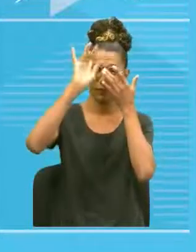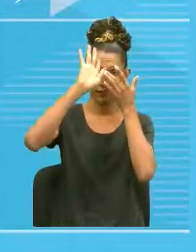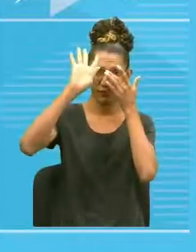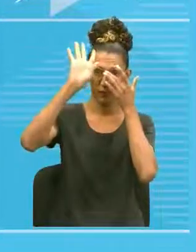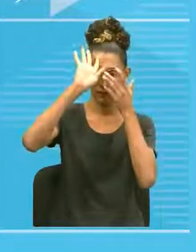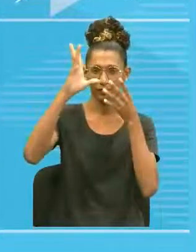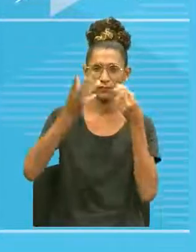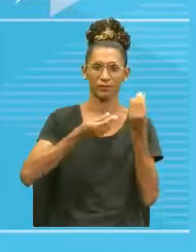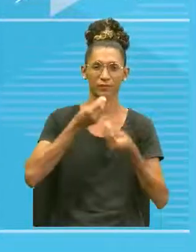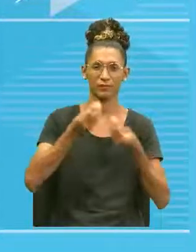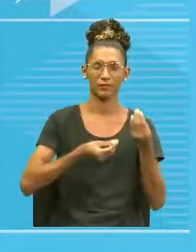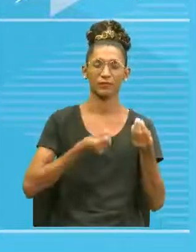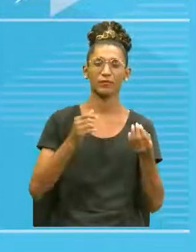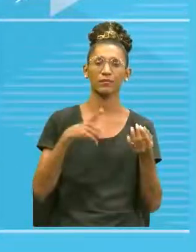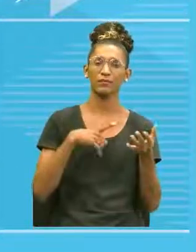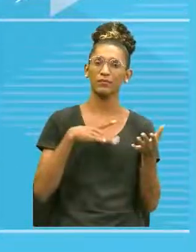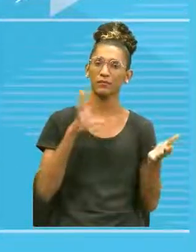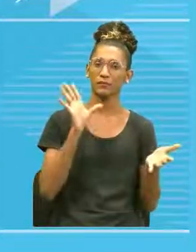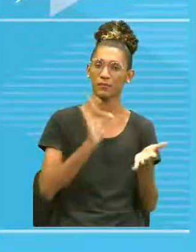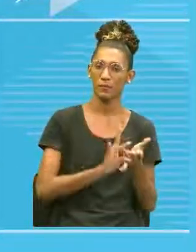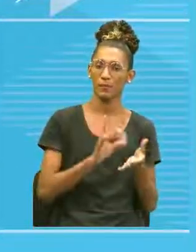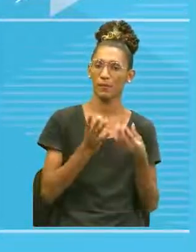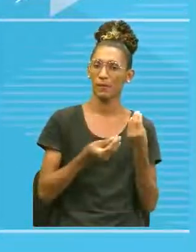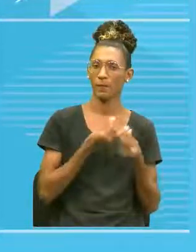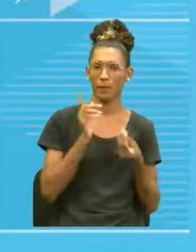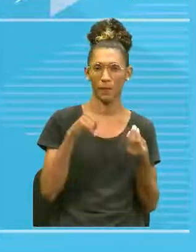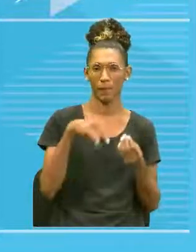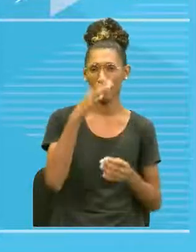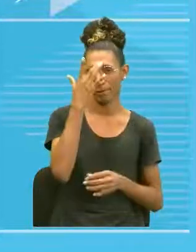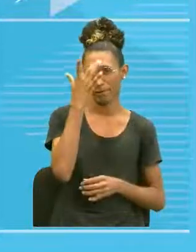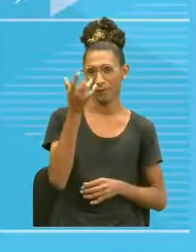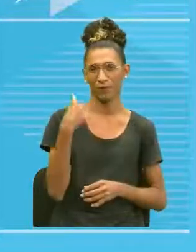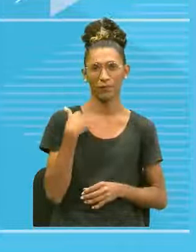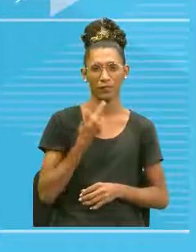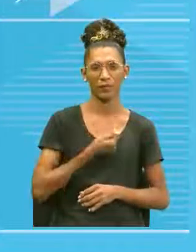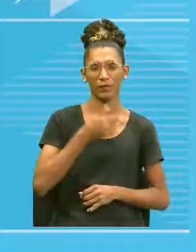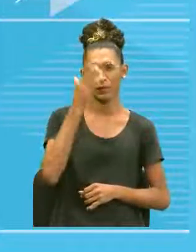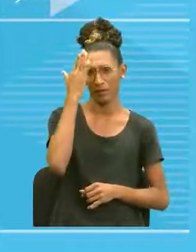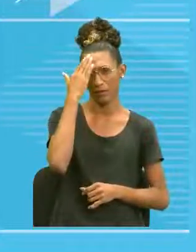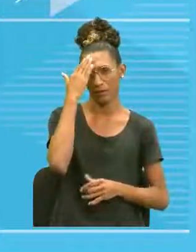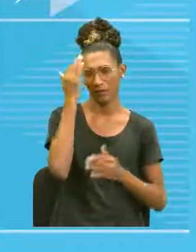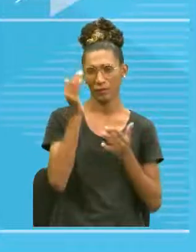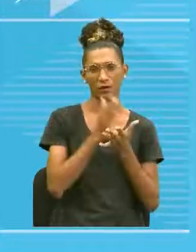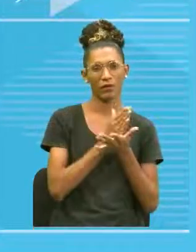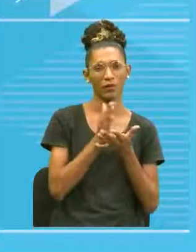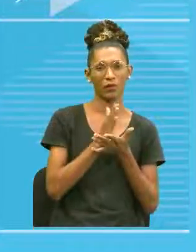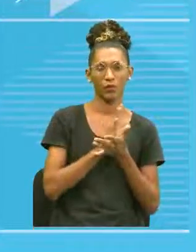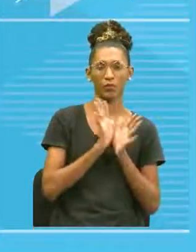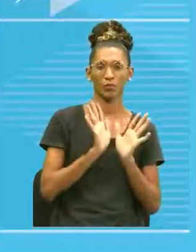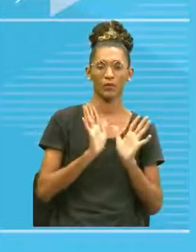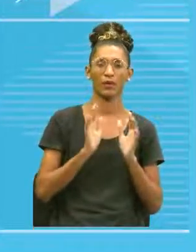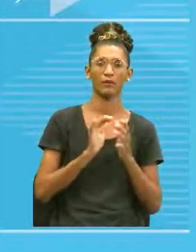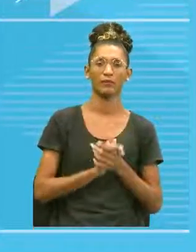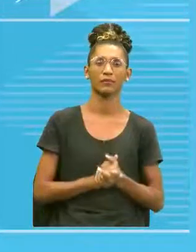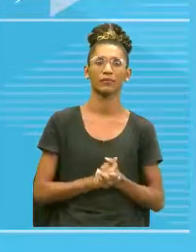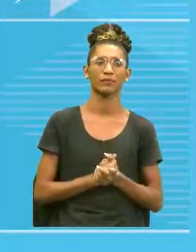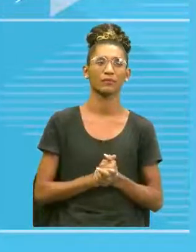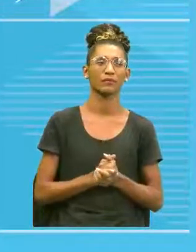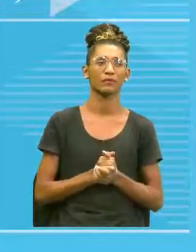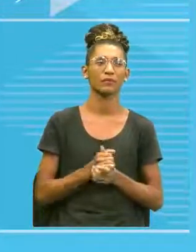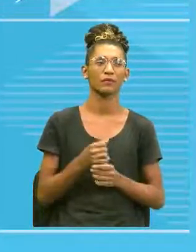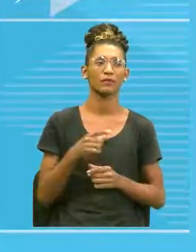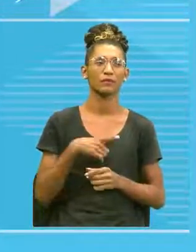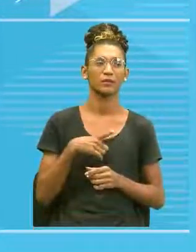trazer para a realidade que eu acho que fica mais fácil a gente entender algumas coisas vamos supor que eu tô participando